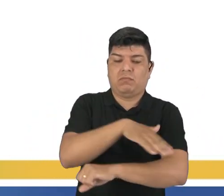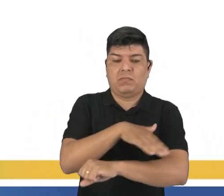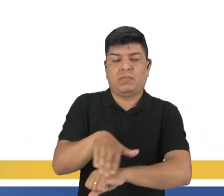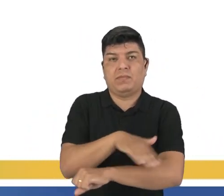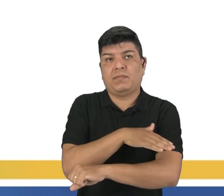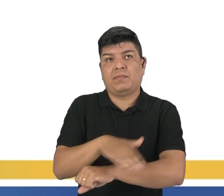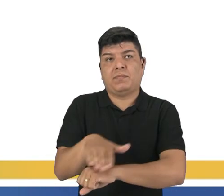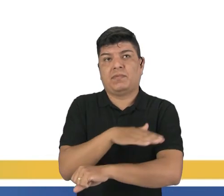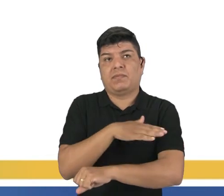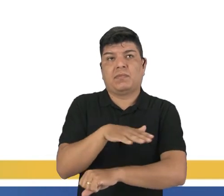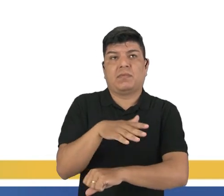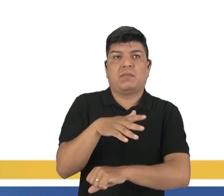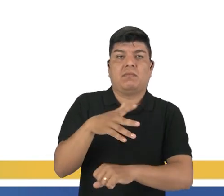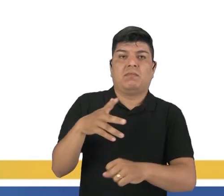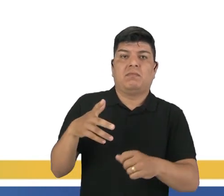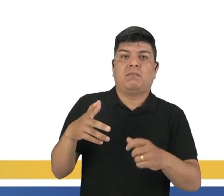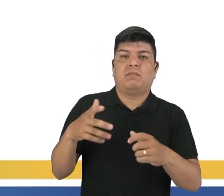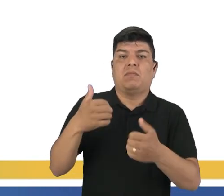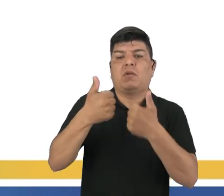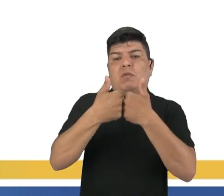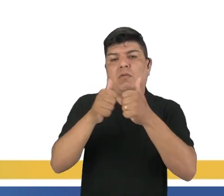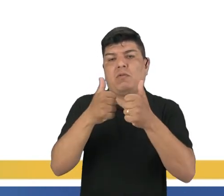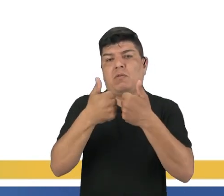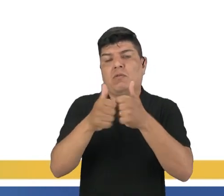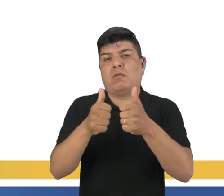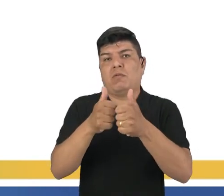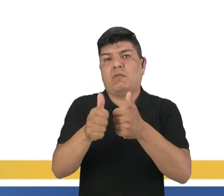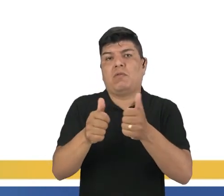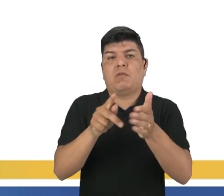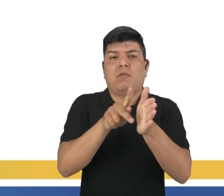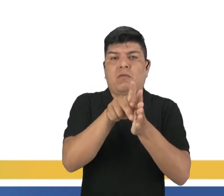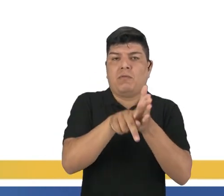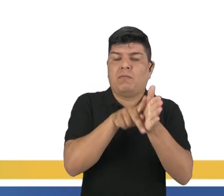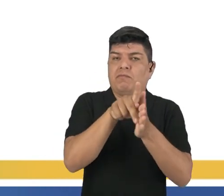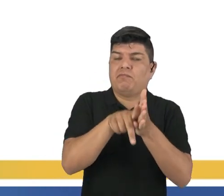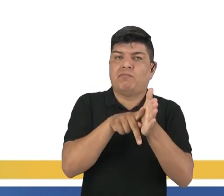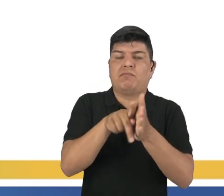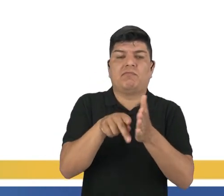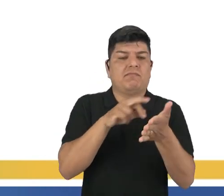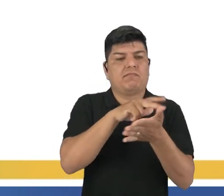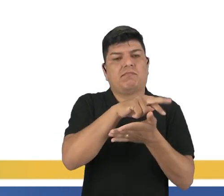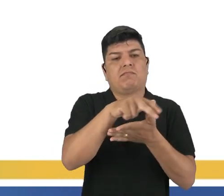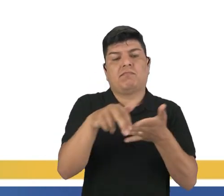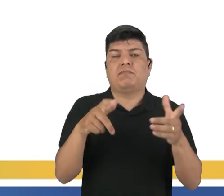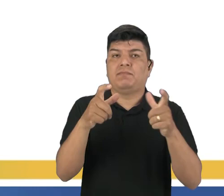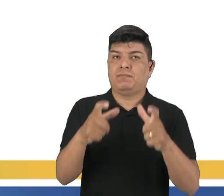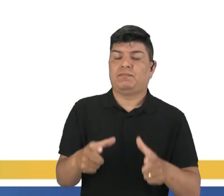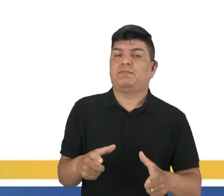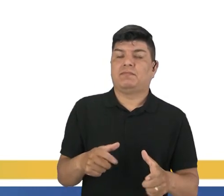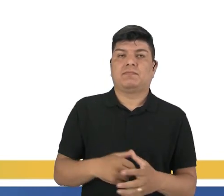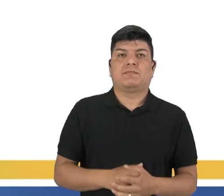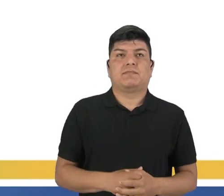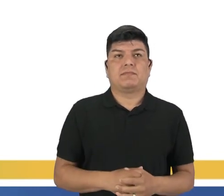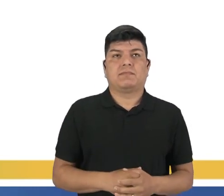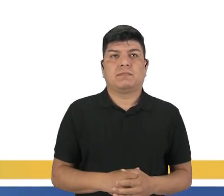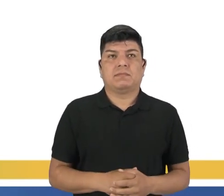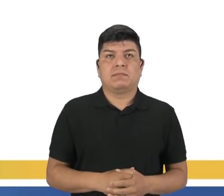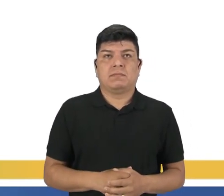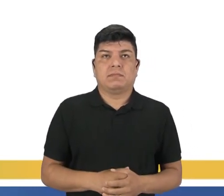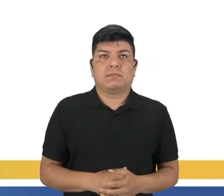ruas, parques, ônibus, metrôs, entre outros lugares, certo?